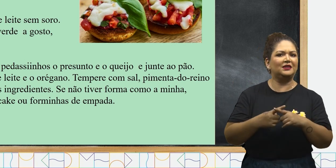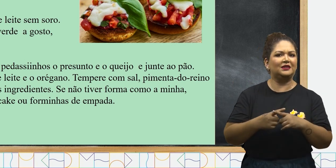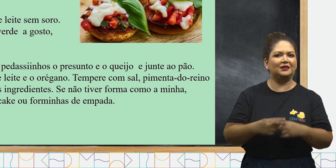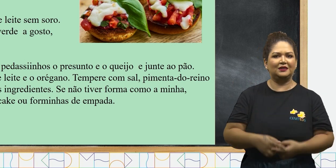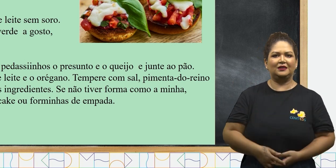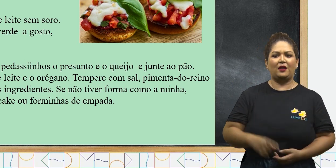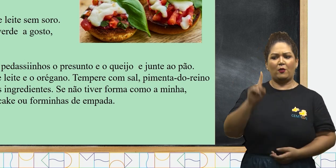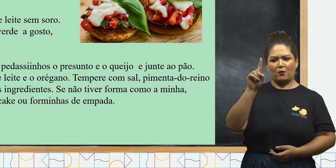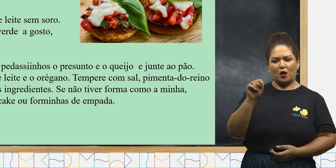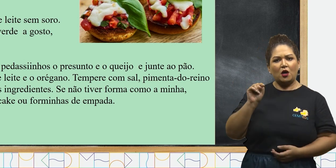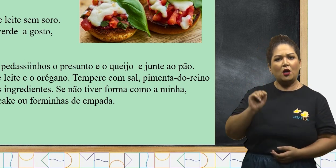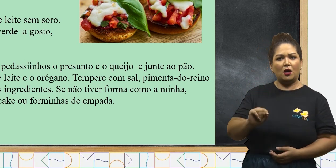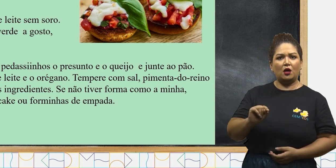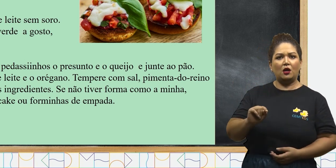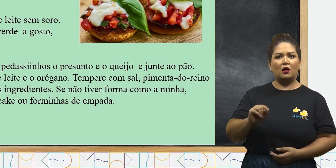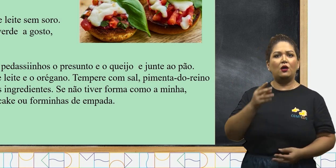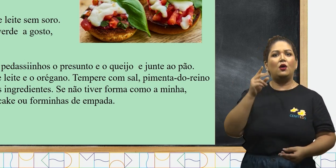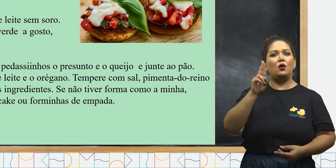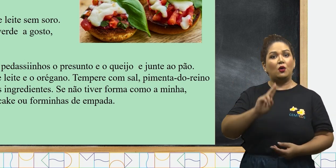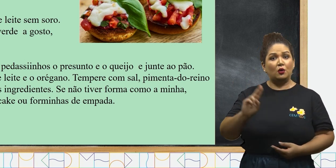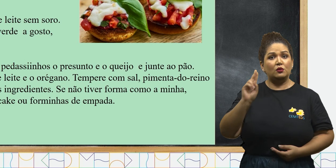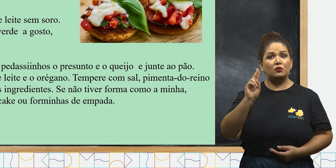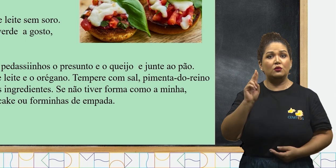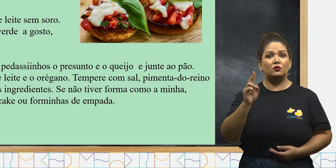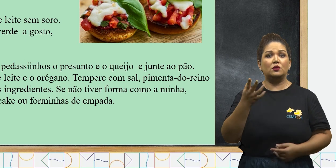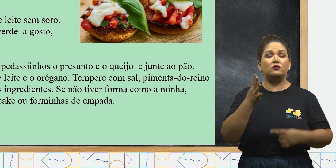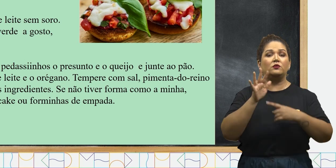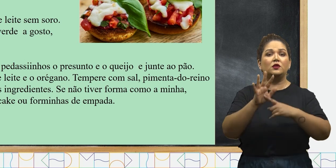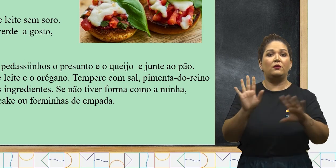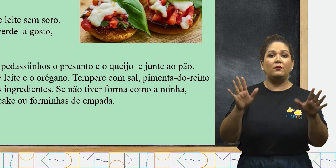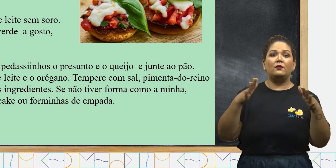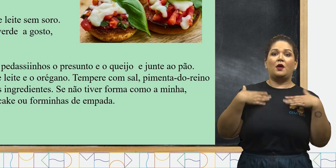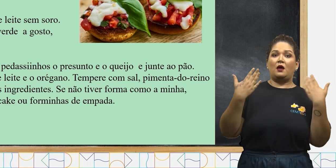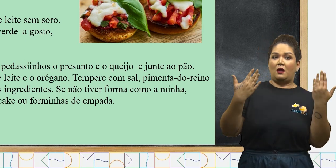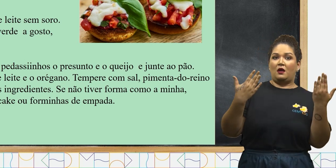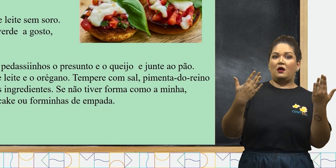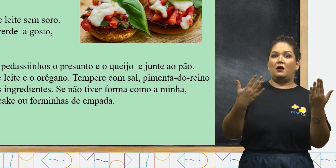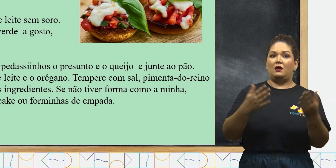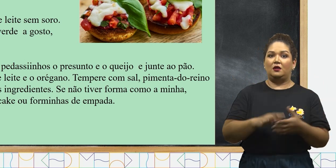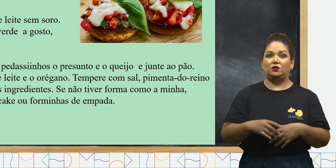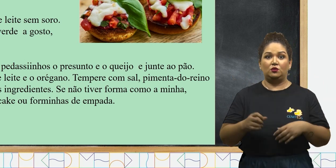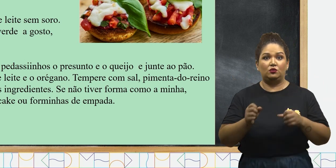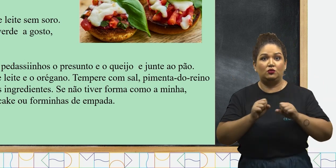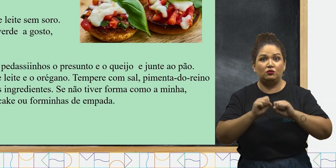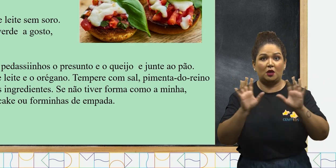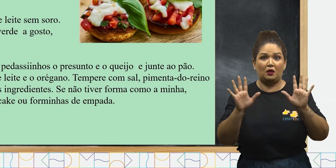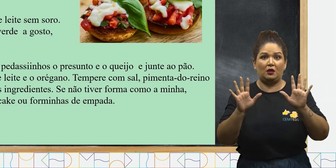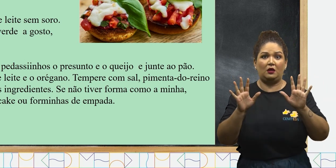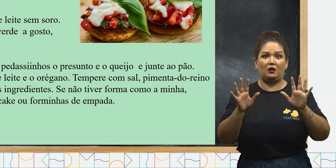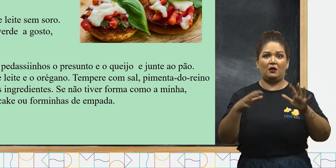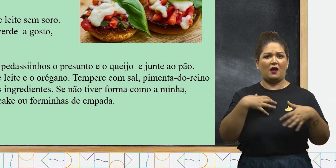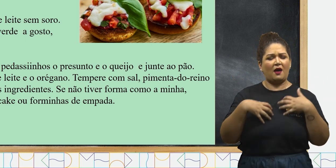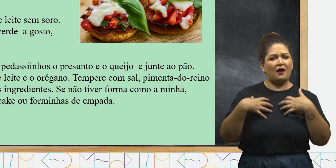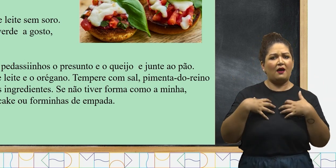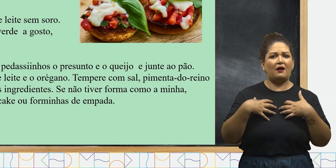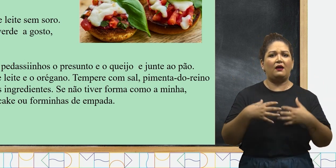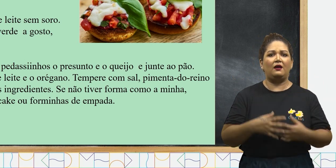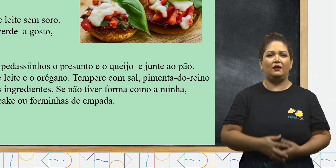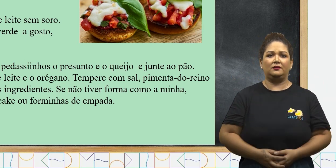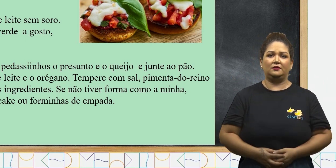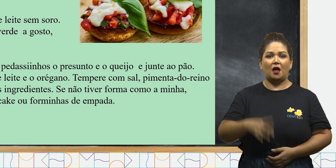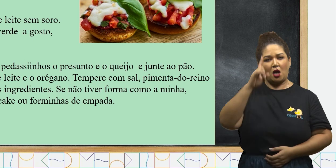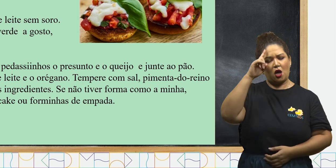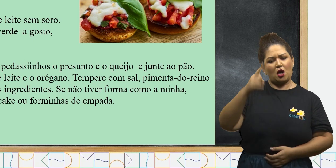motivo? Ponto de exclamação deve ser utilizado para demonstrar surpresa, espanto, susto,